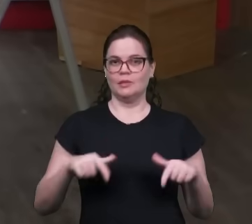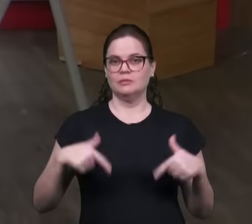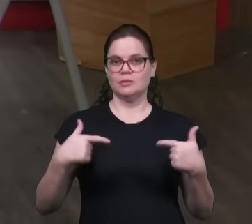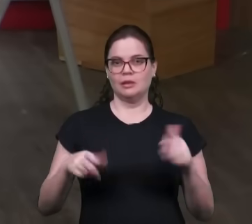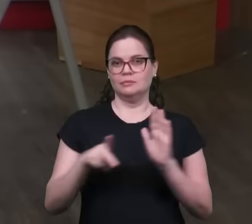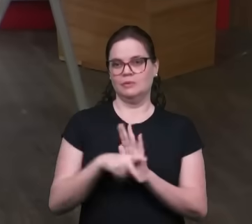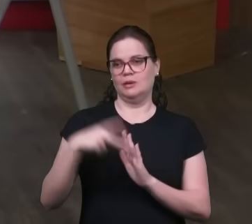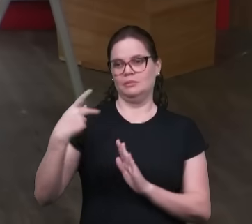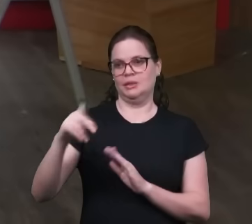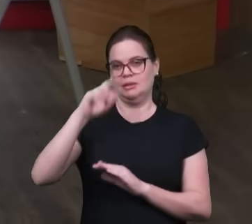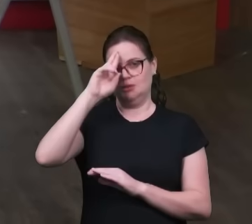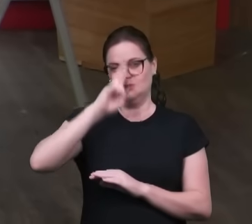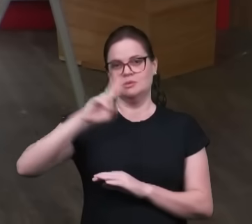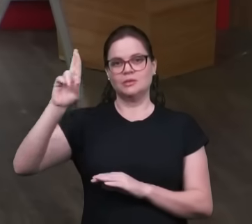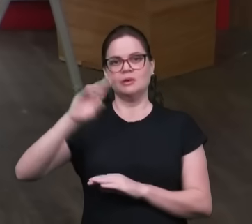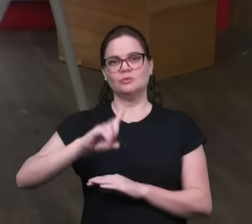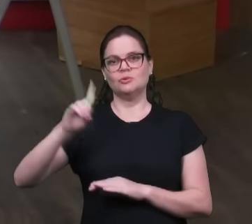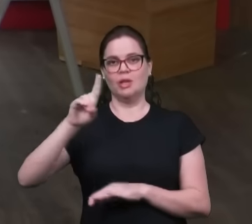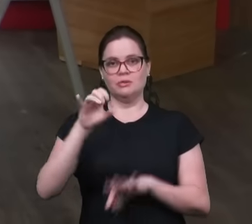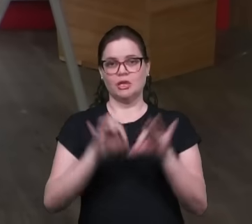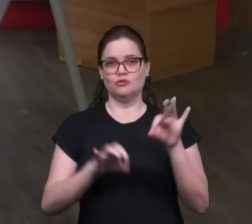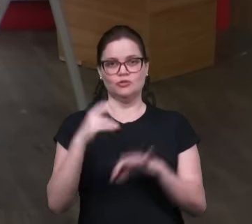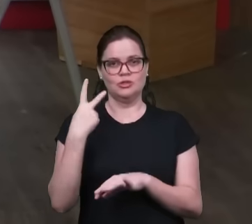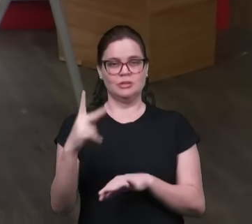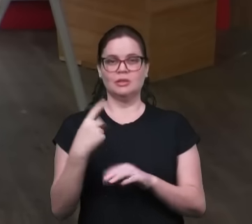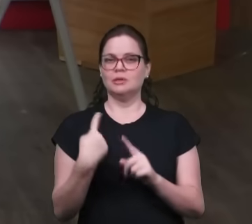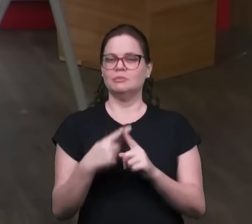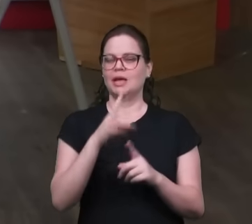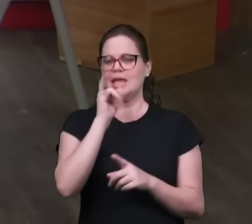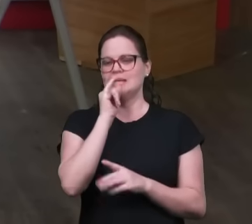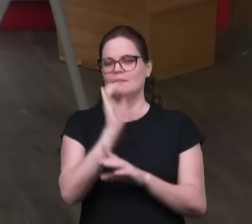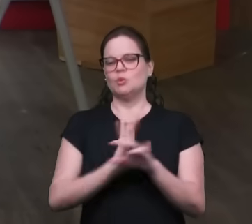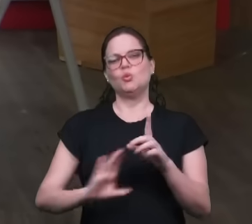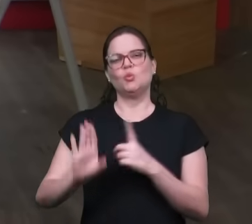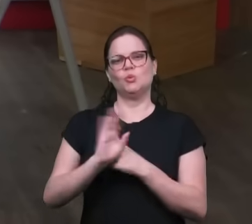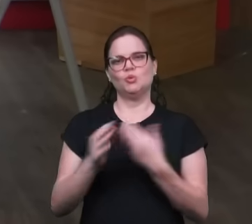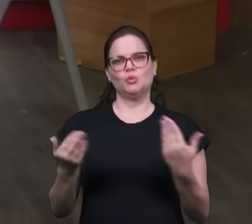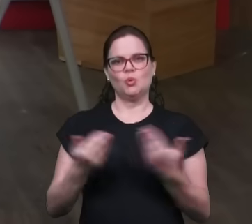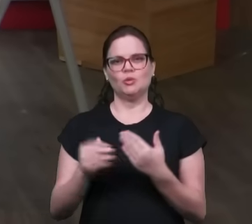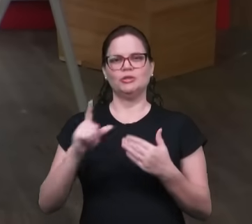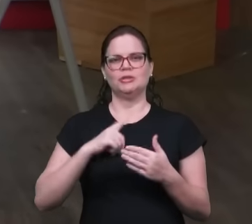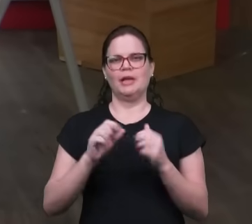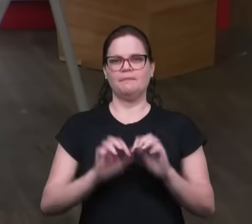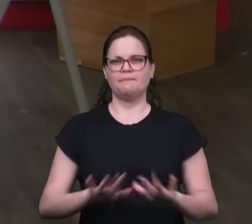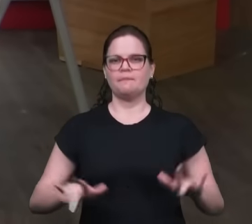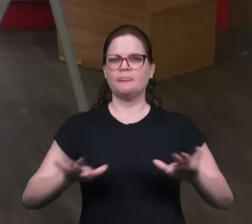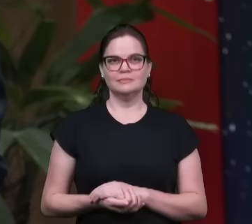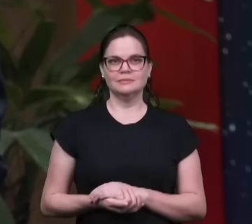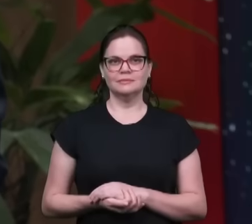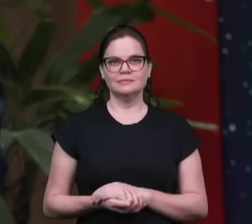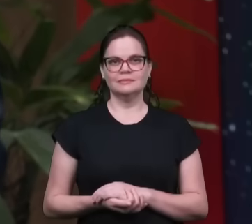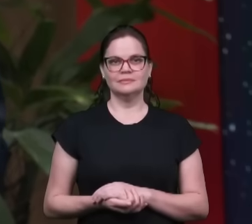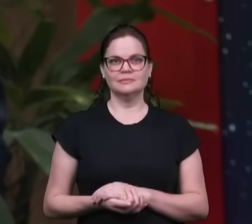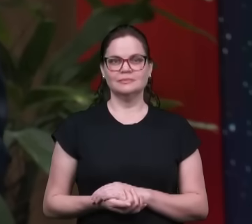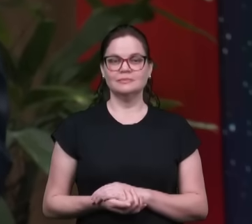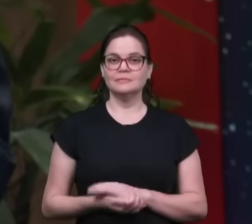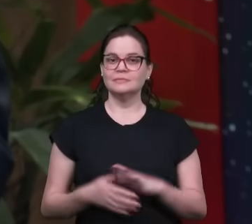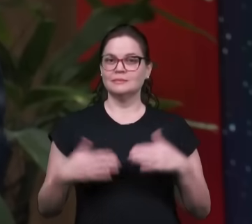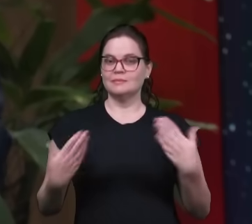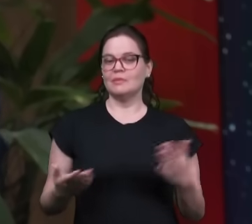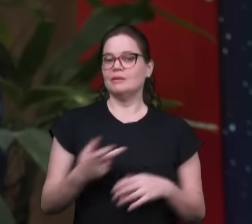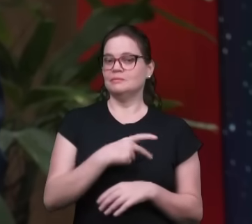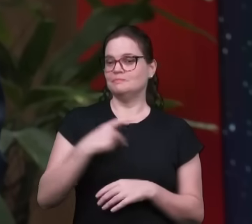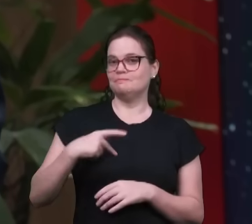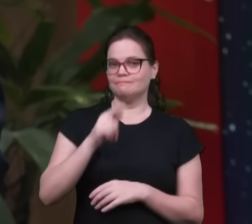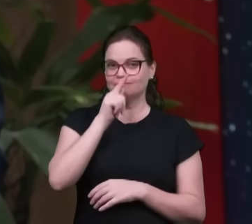gente está no culto e há uma operação do Senhor, né? Um louvor está sendo solado e o Senhor está dando uma libertação. Inclusive, pastor Gilson,